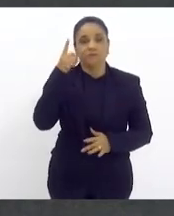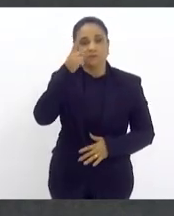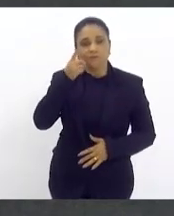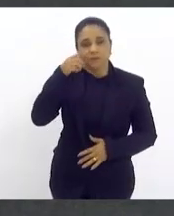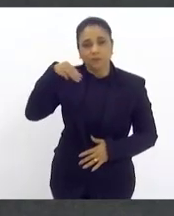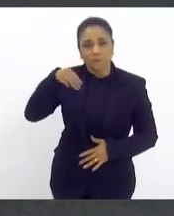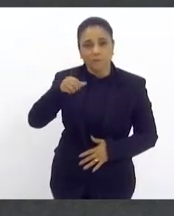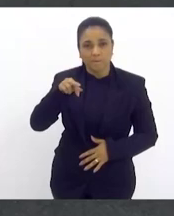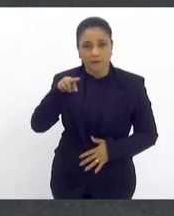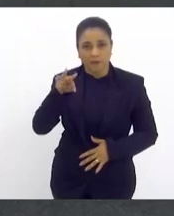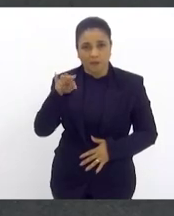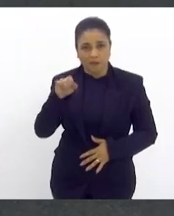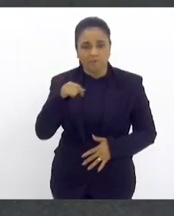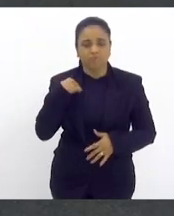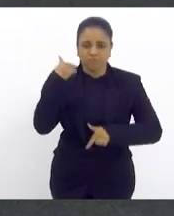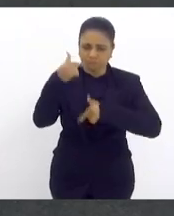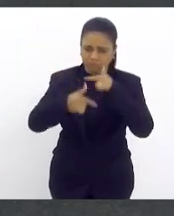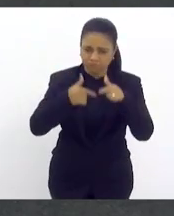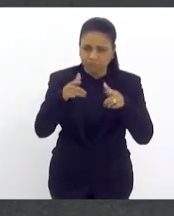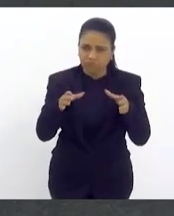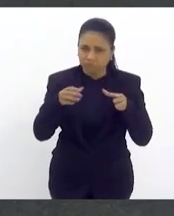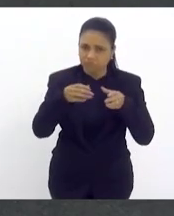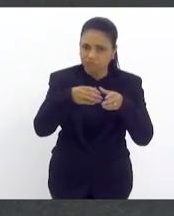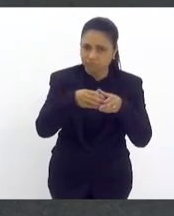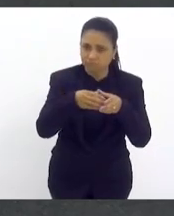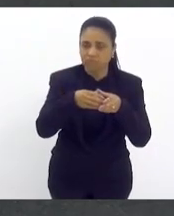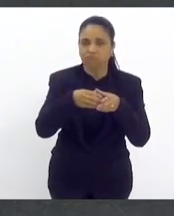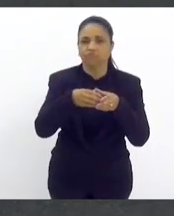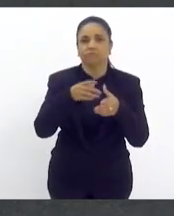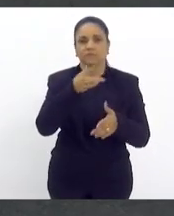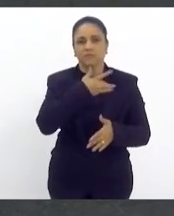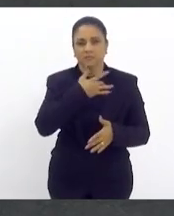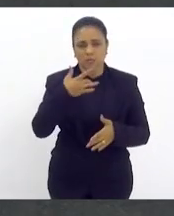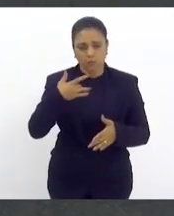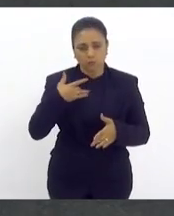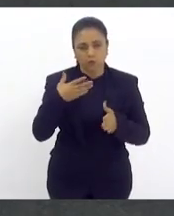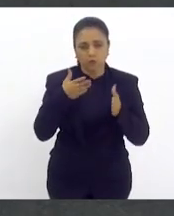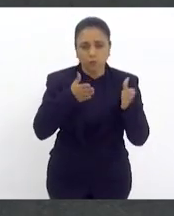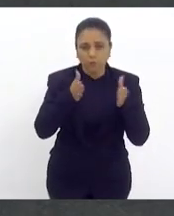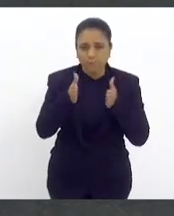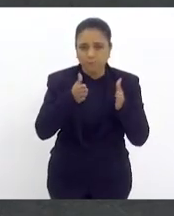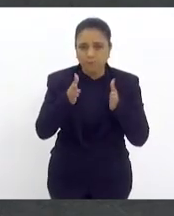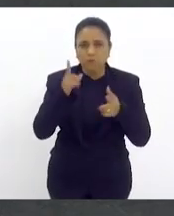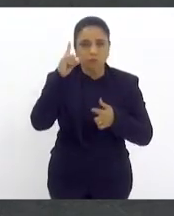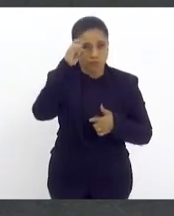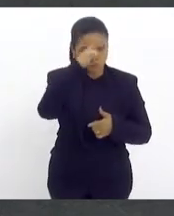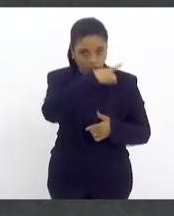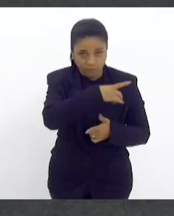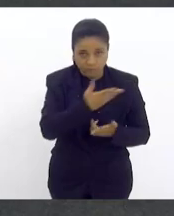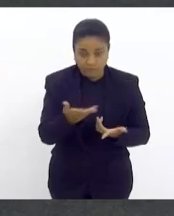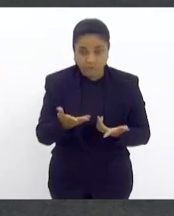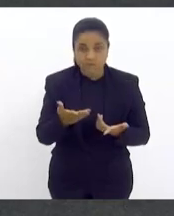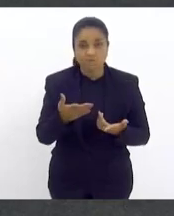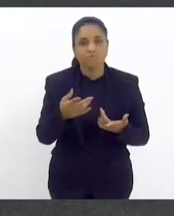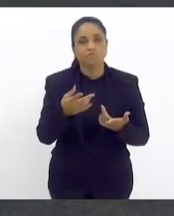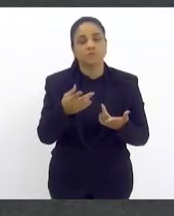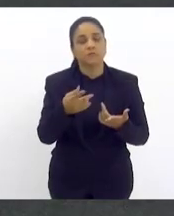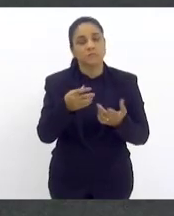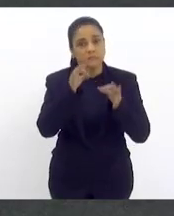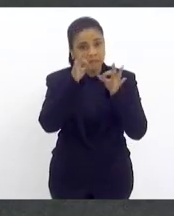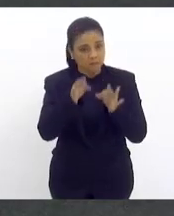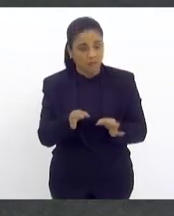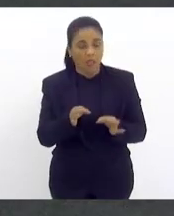comissão da Saúde aliás teve um desempenho Fantástico um período difícil e pertinente